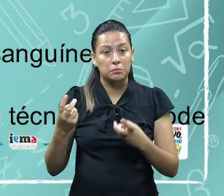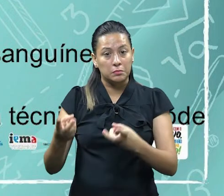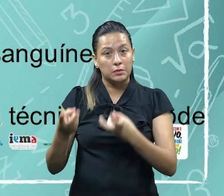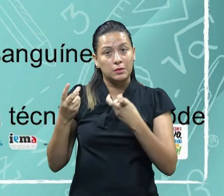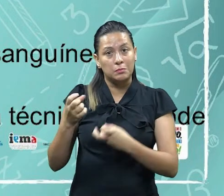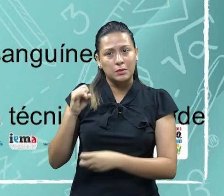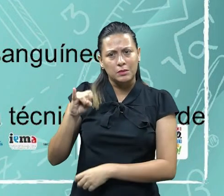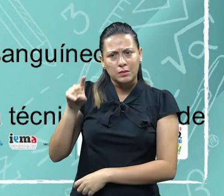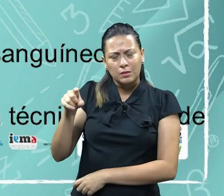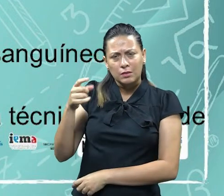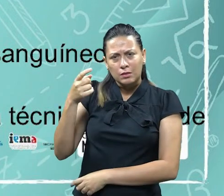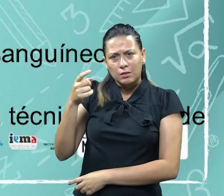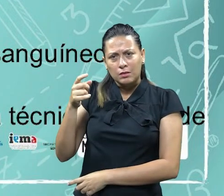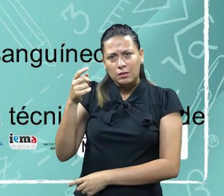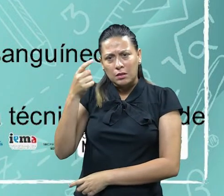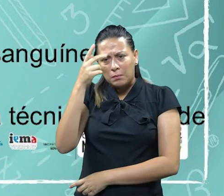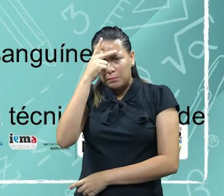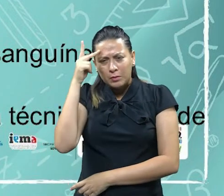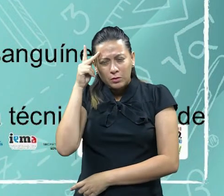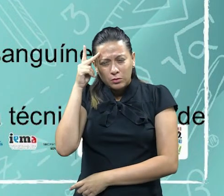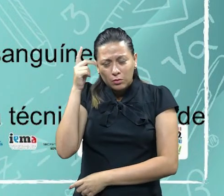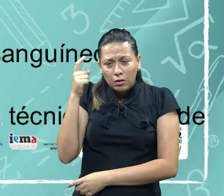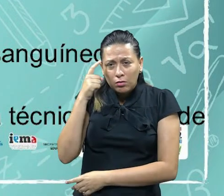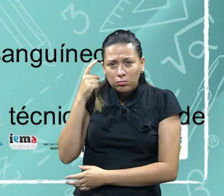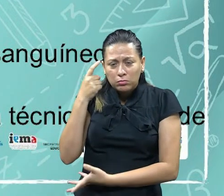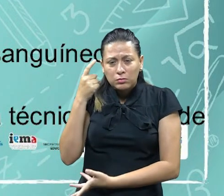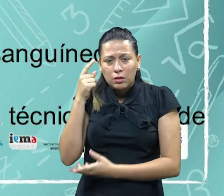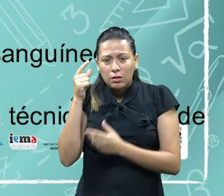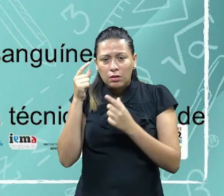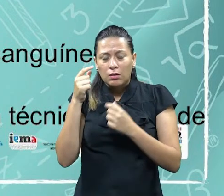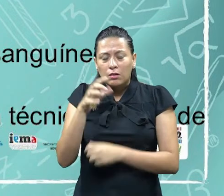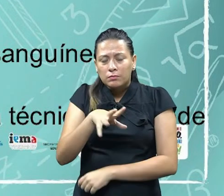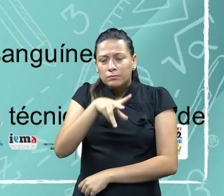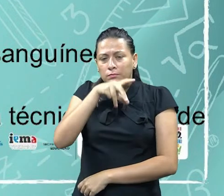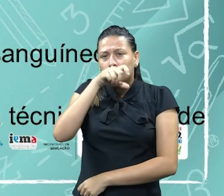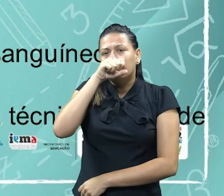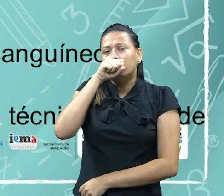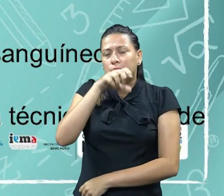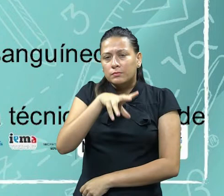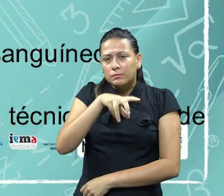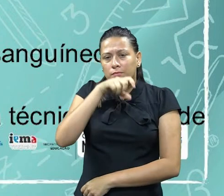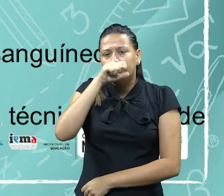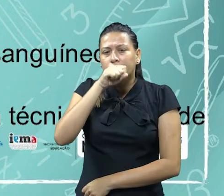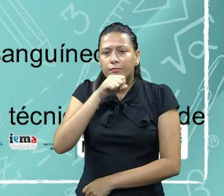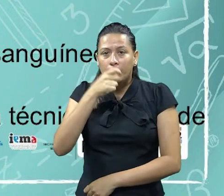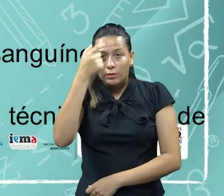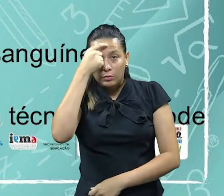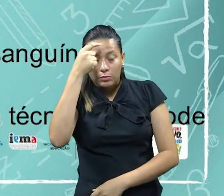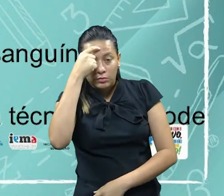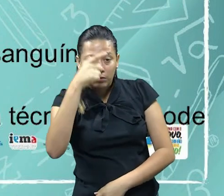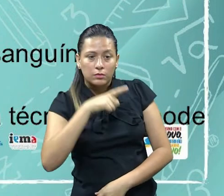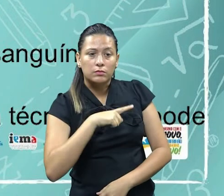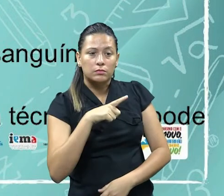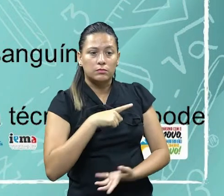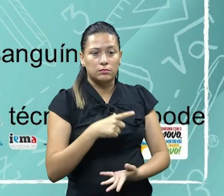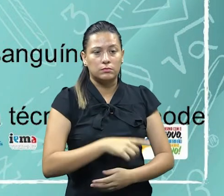vítima está consciente. Observe se a pessoa atingida está respirando e tem